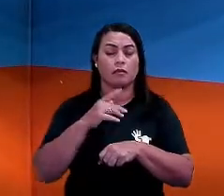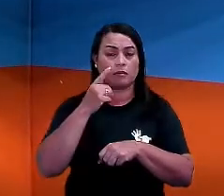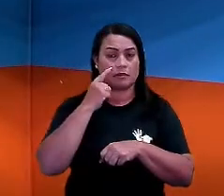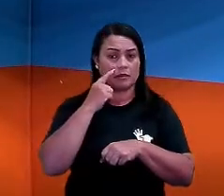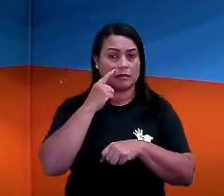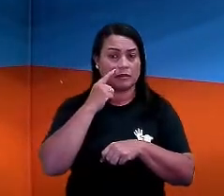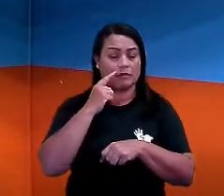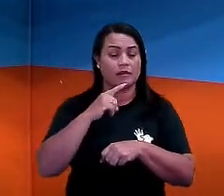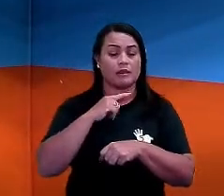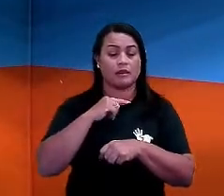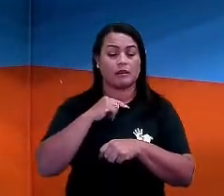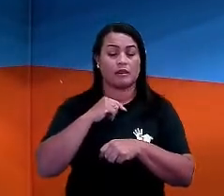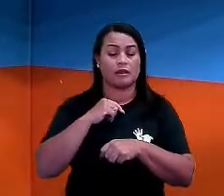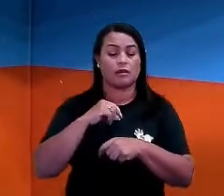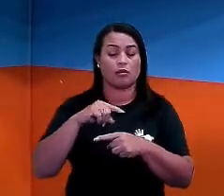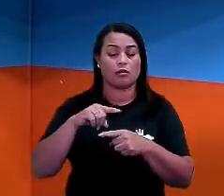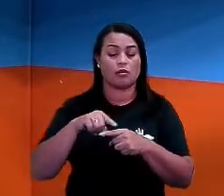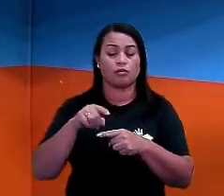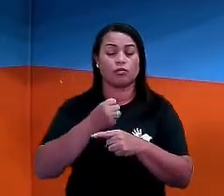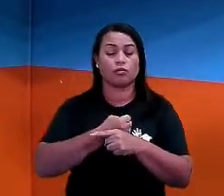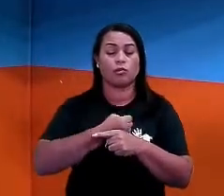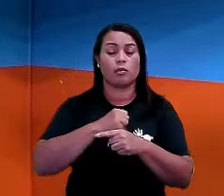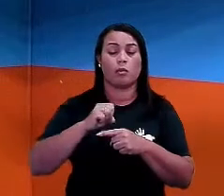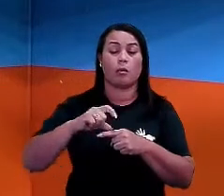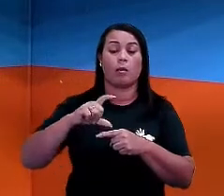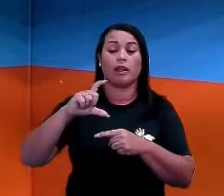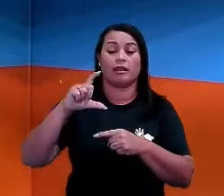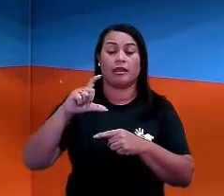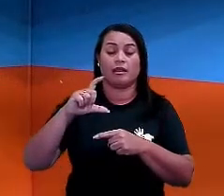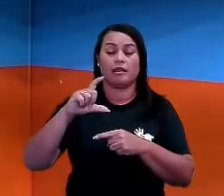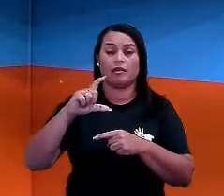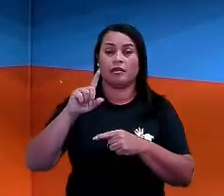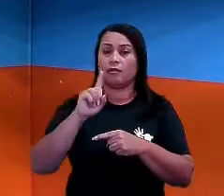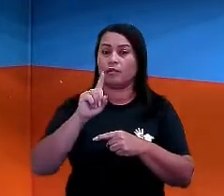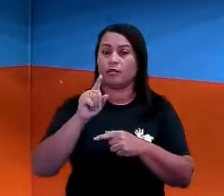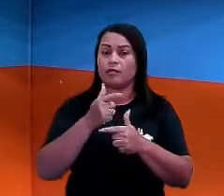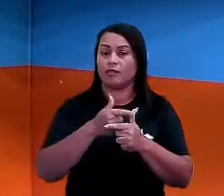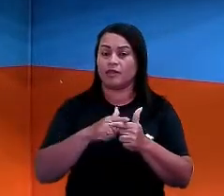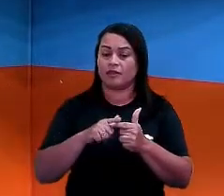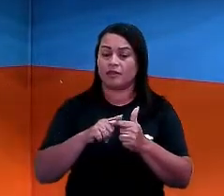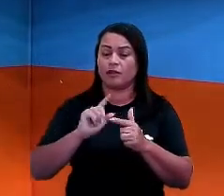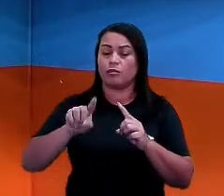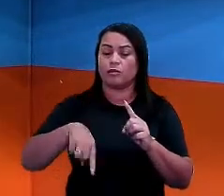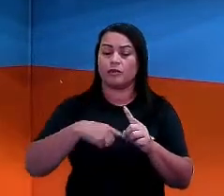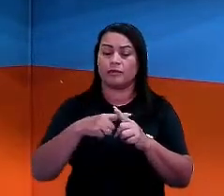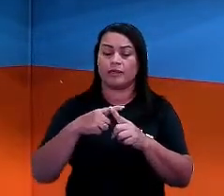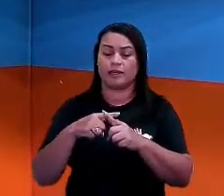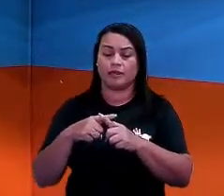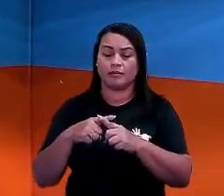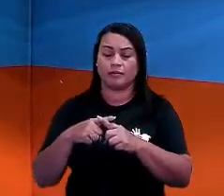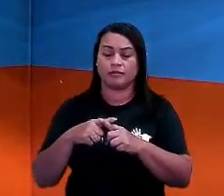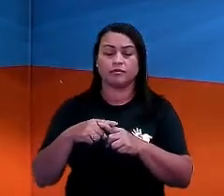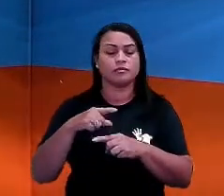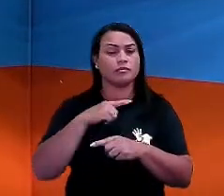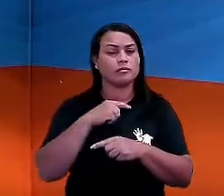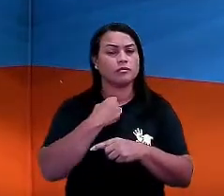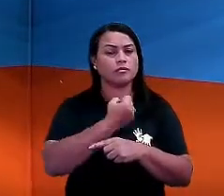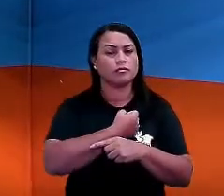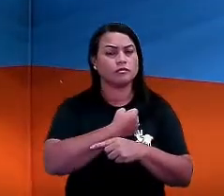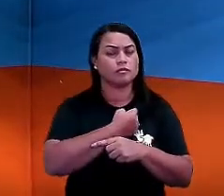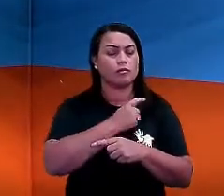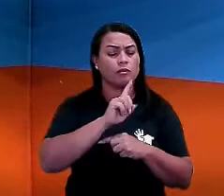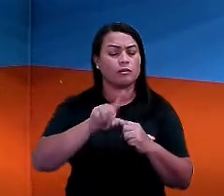Se eu aumentei, eu multipliquei, eu não dividi. Porque se eu tivesse diminuído, eu teria dividido. Então, qual é o número que eu multiplico